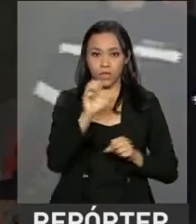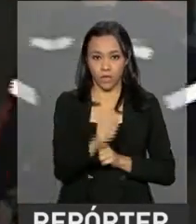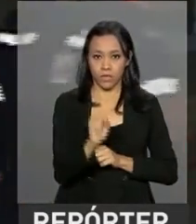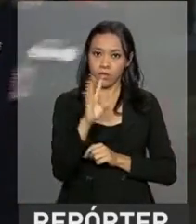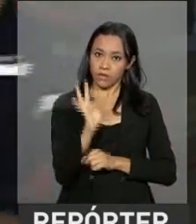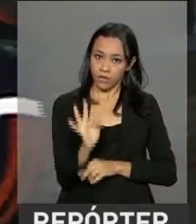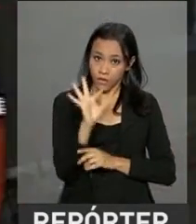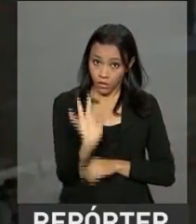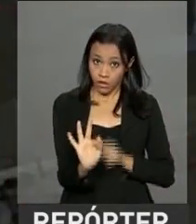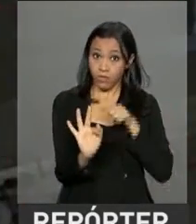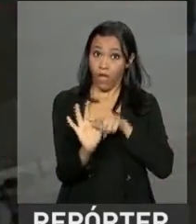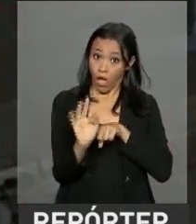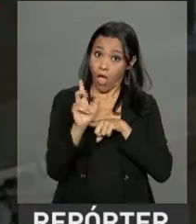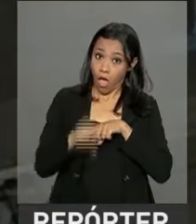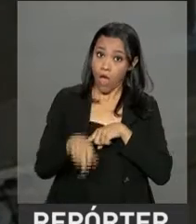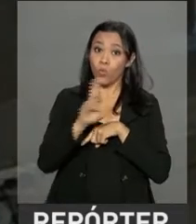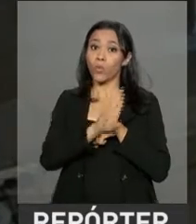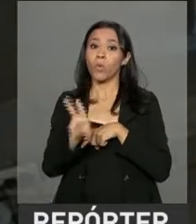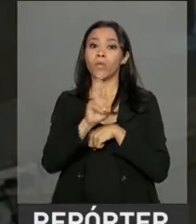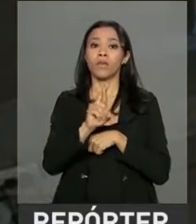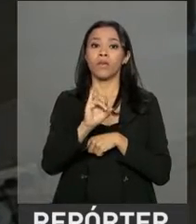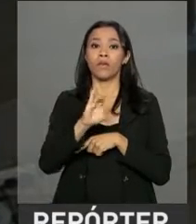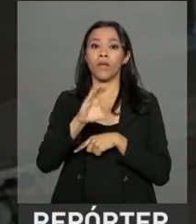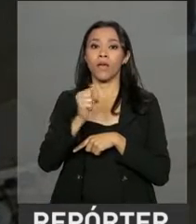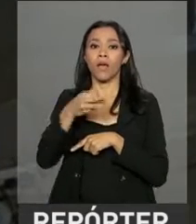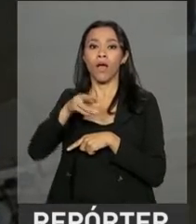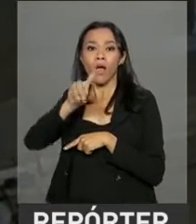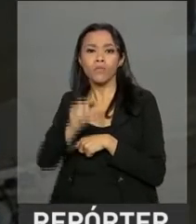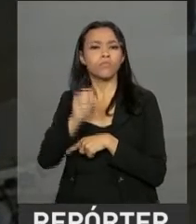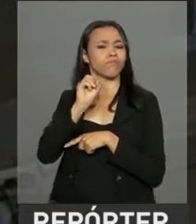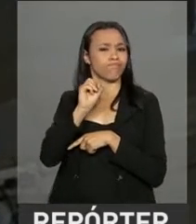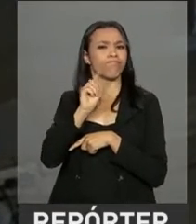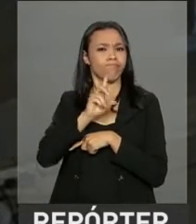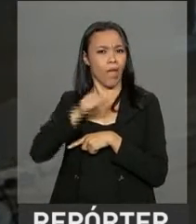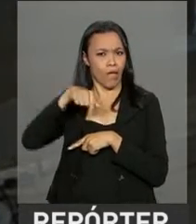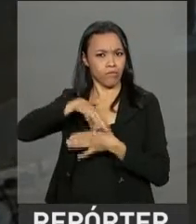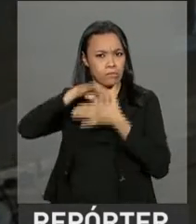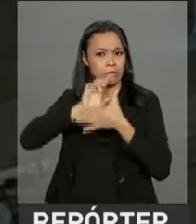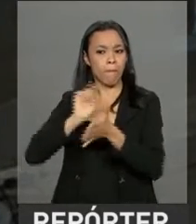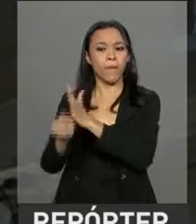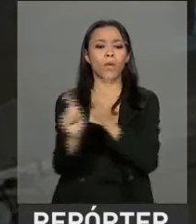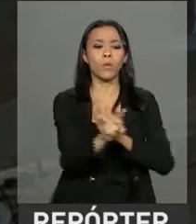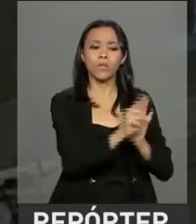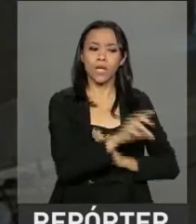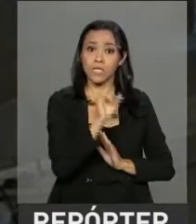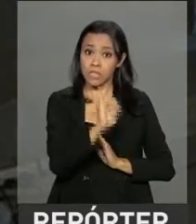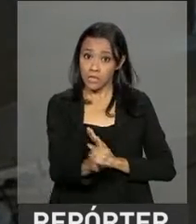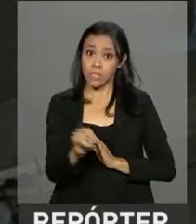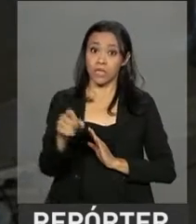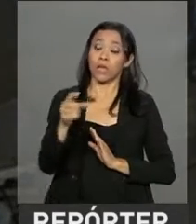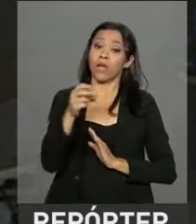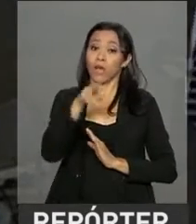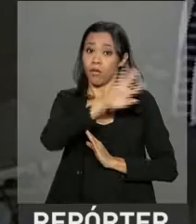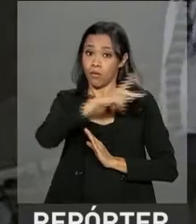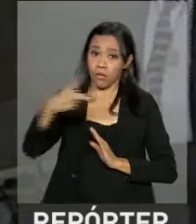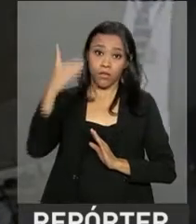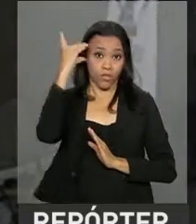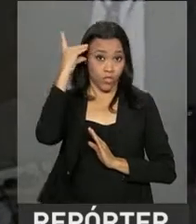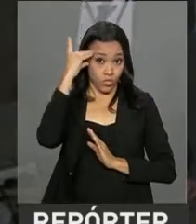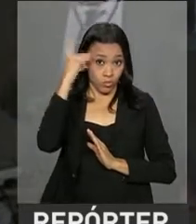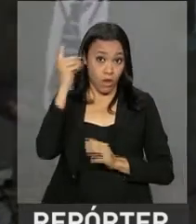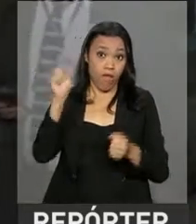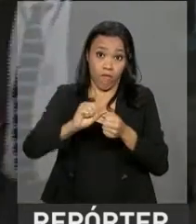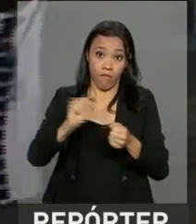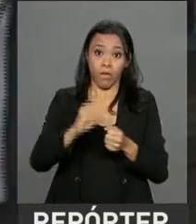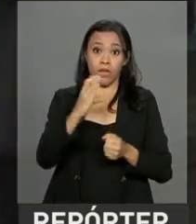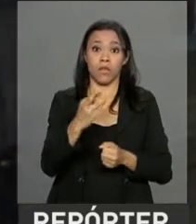Lewandowski, que conduz a votação aqui do impeachment, vai perguntar aos senadores se Dilma Rousseff cometeu crime de responsabilidade e se deve